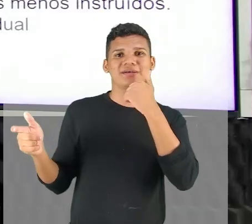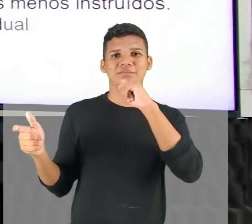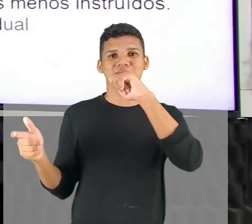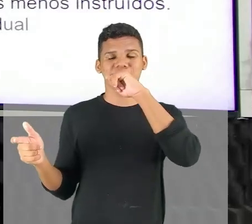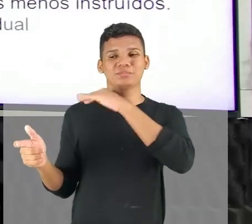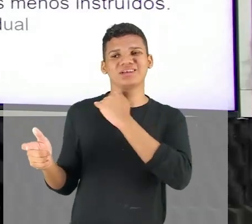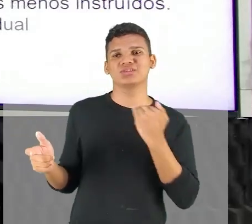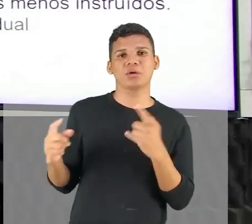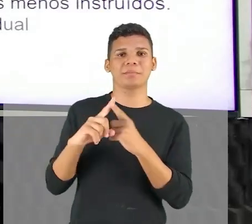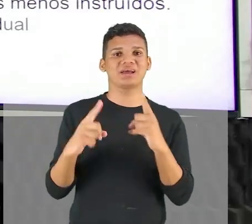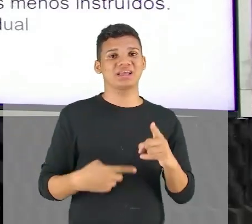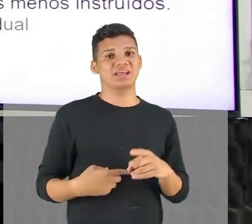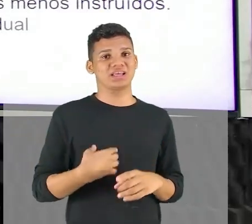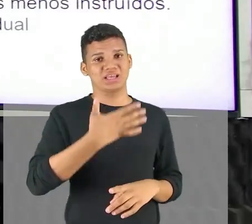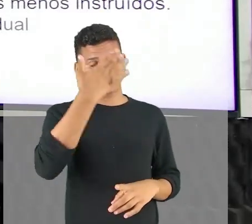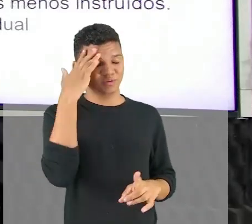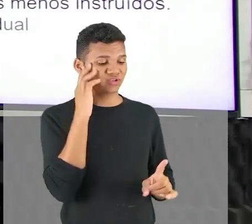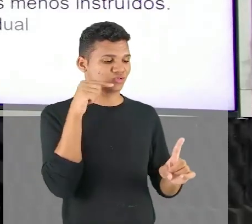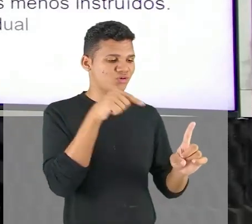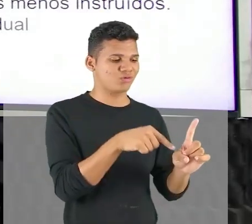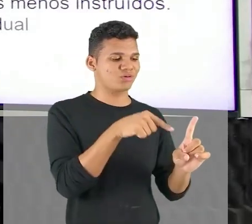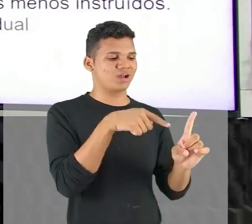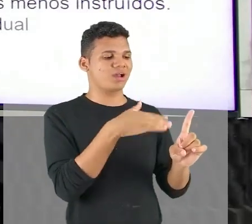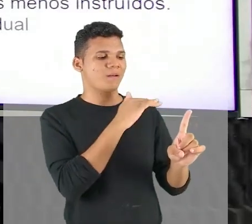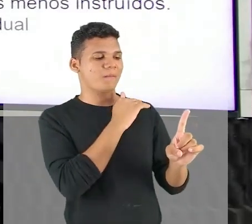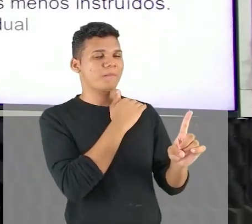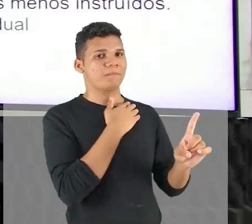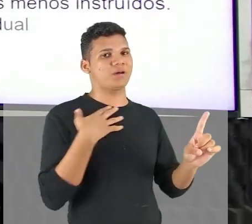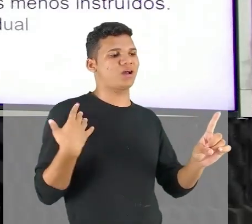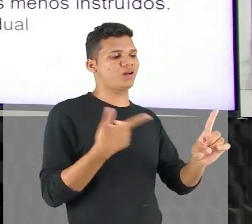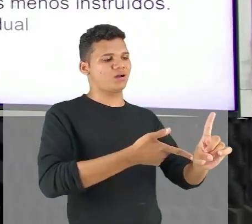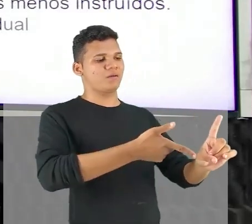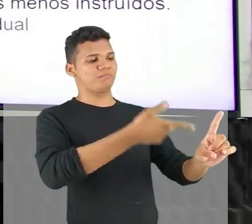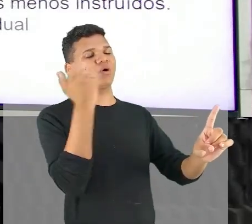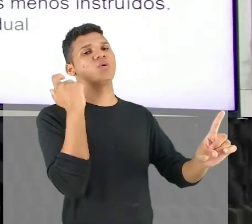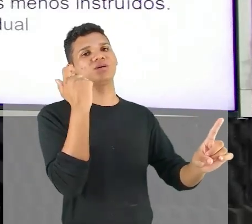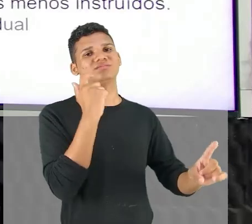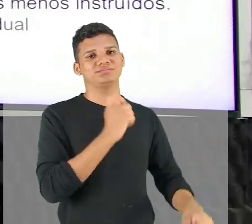é brutalmente assassinada, despedaçada ali no século